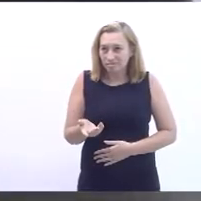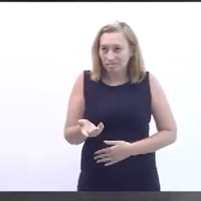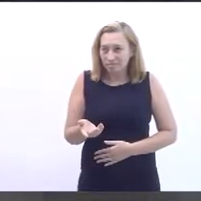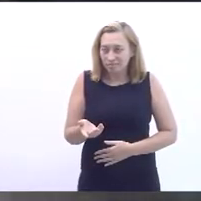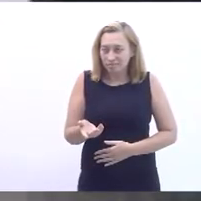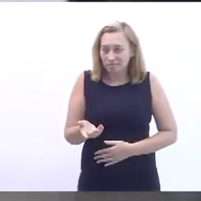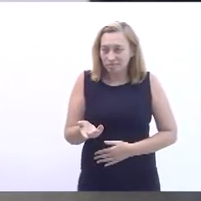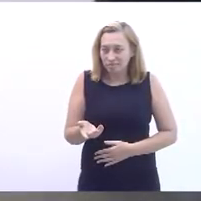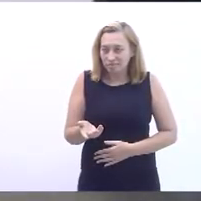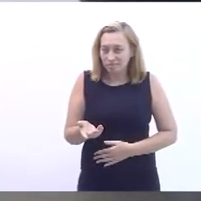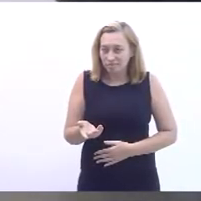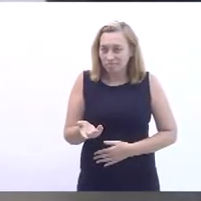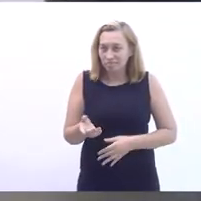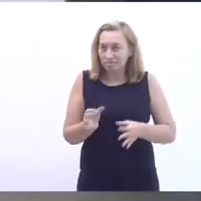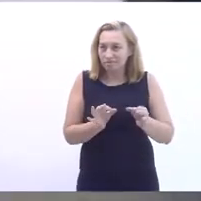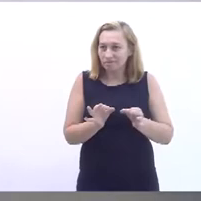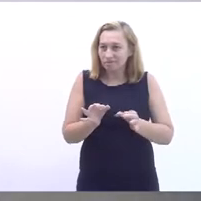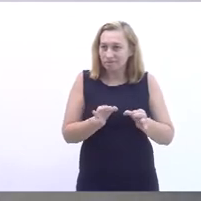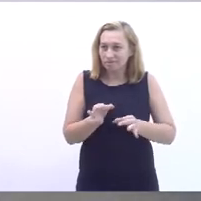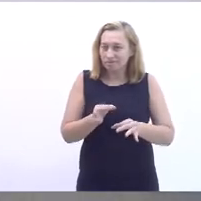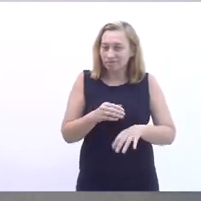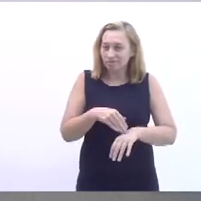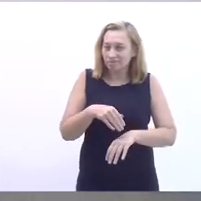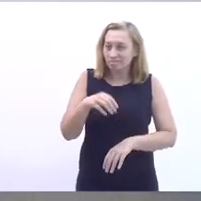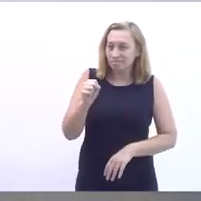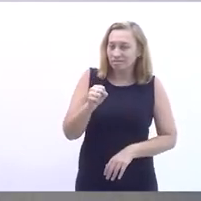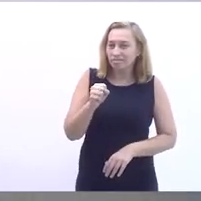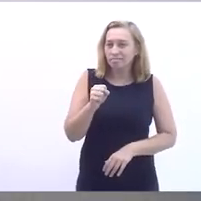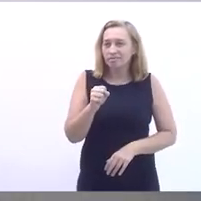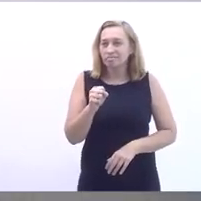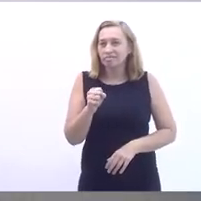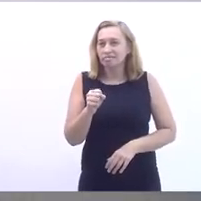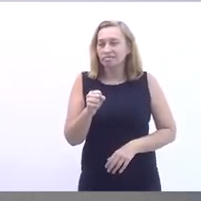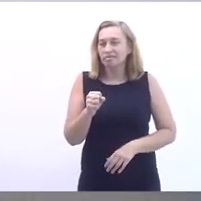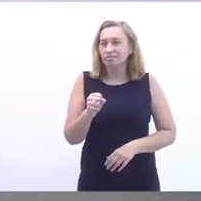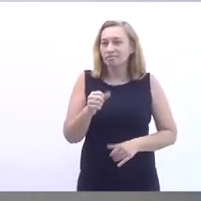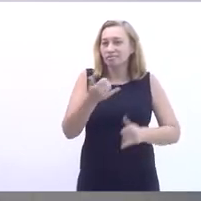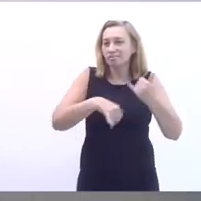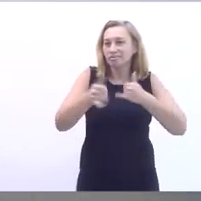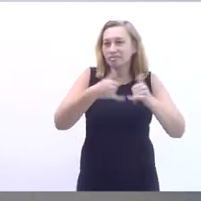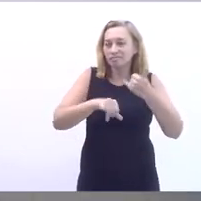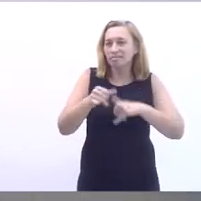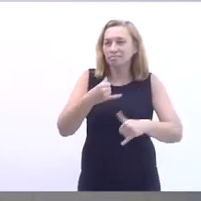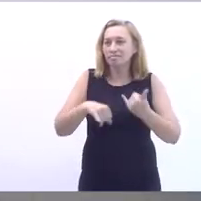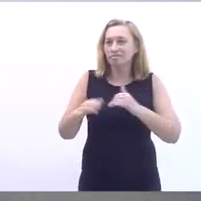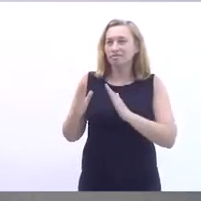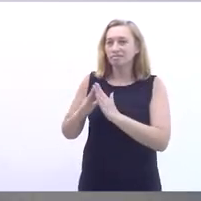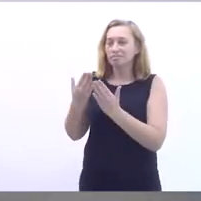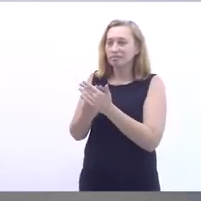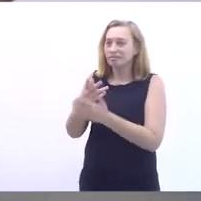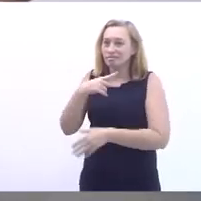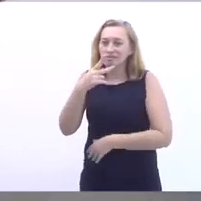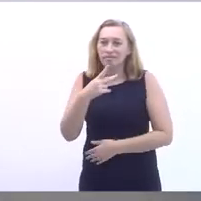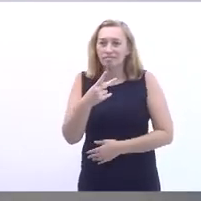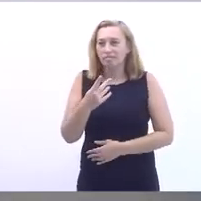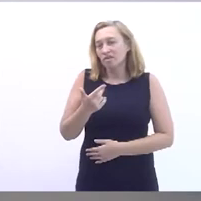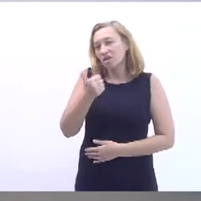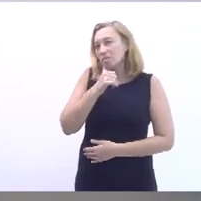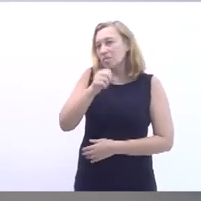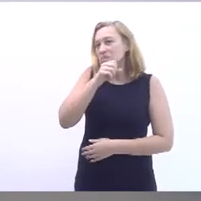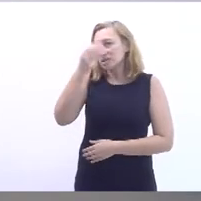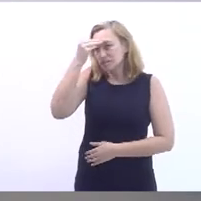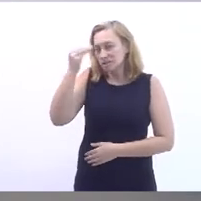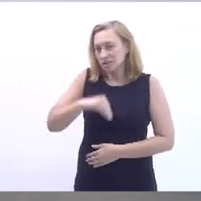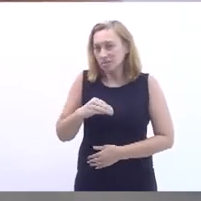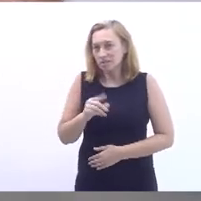e ainda tatuagem jantando mestrado em química quando a escola lá atrás dizia a mãe não tem jeito desiste que